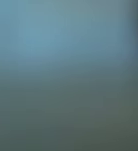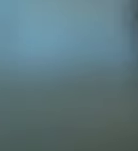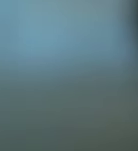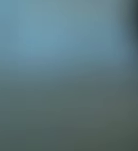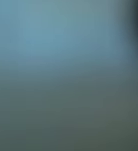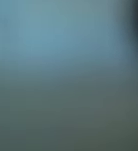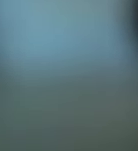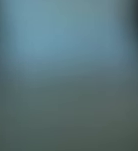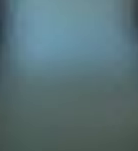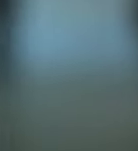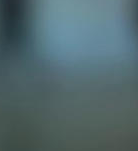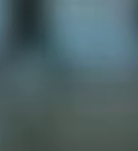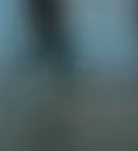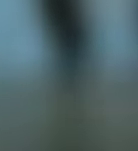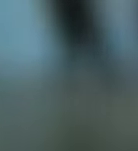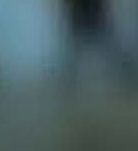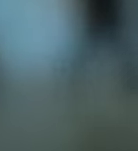é